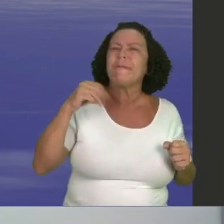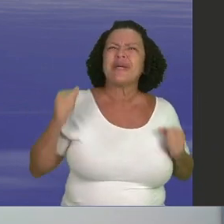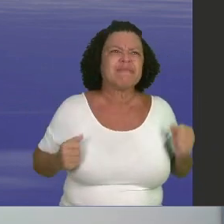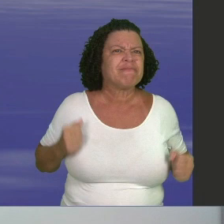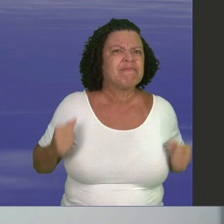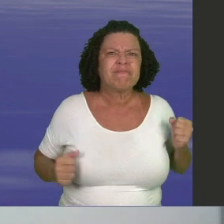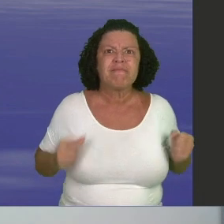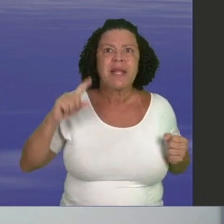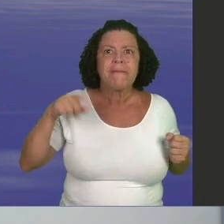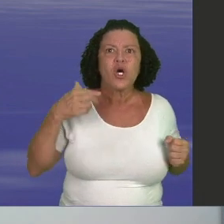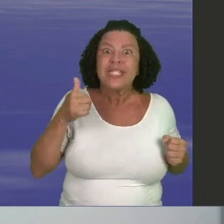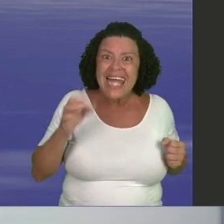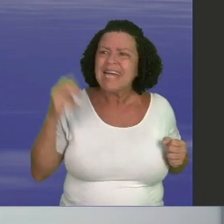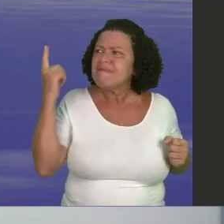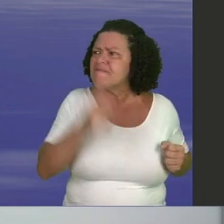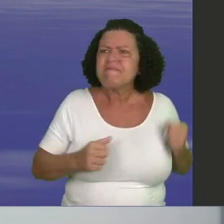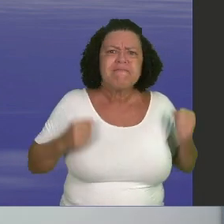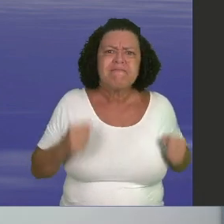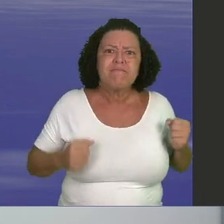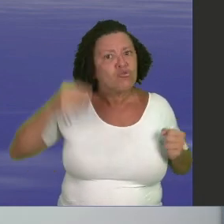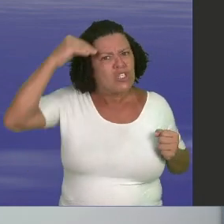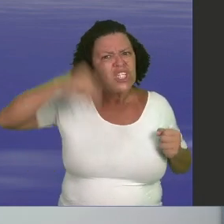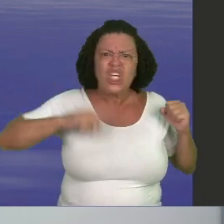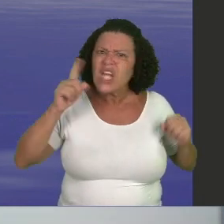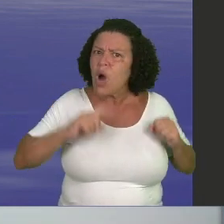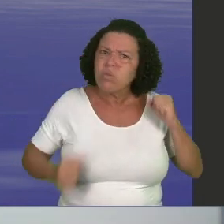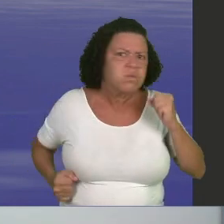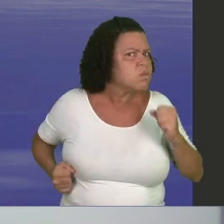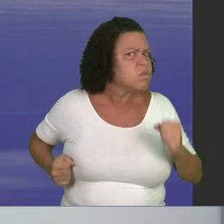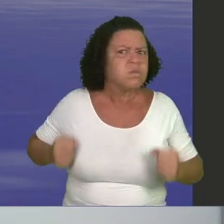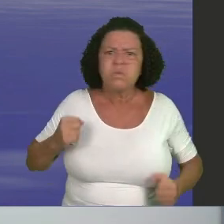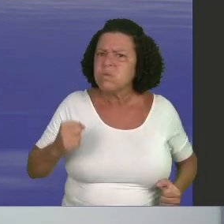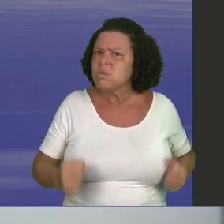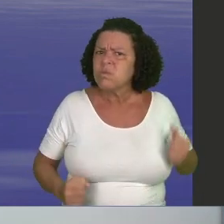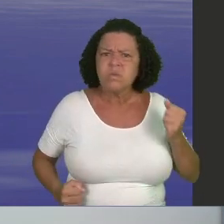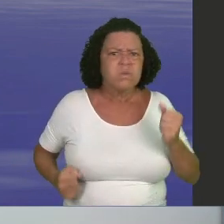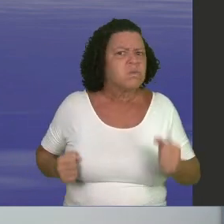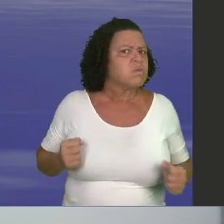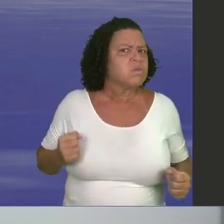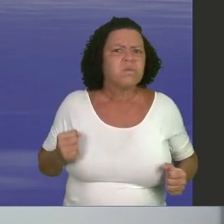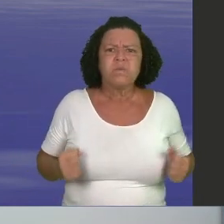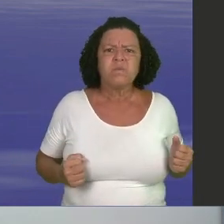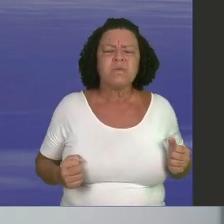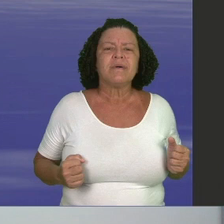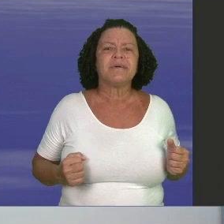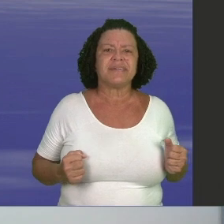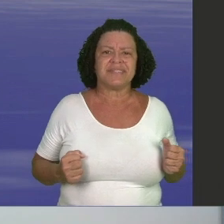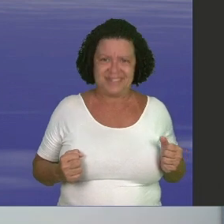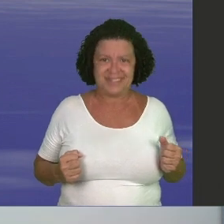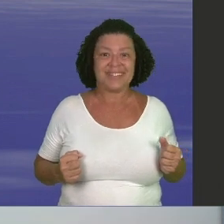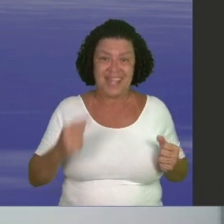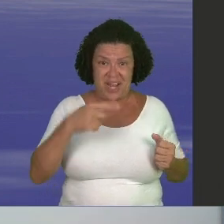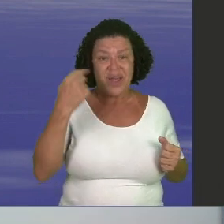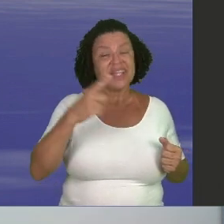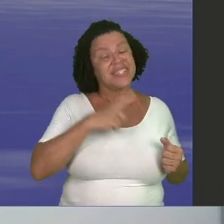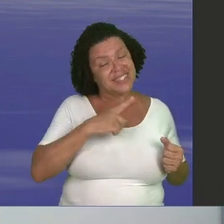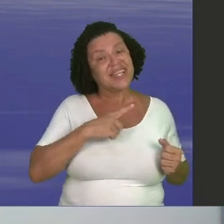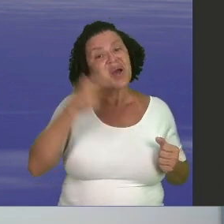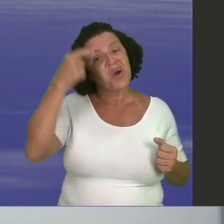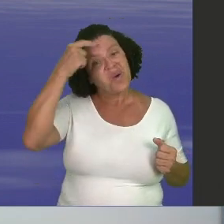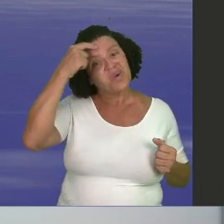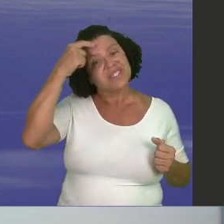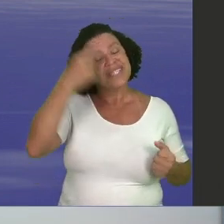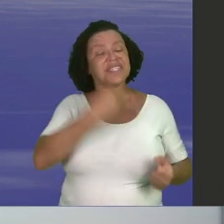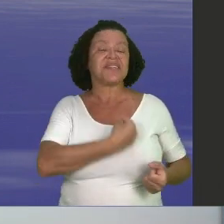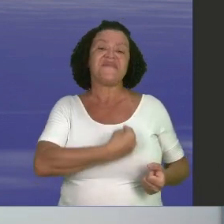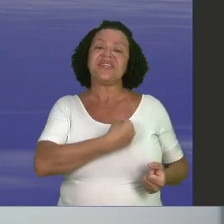correr 10, a outra quer correr 15 e quer sempre se superar. Nós temos que ter essa consciência da